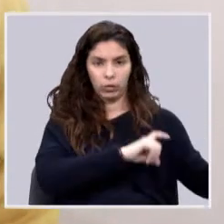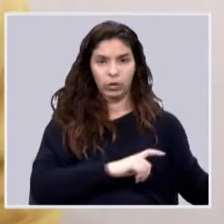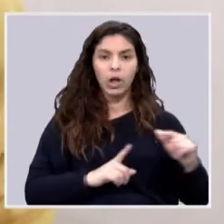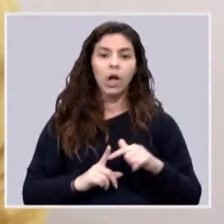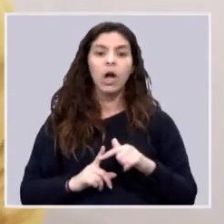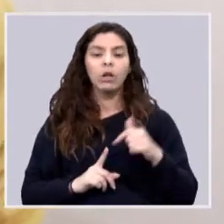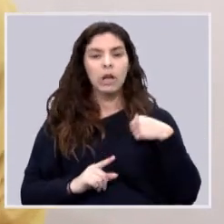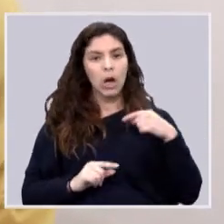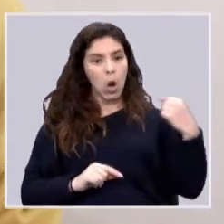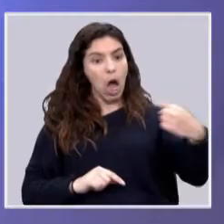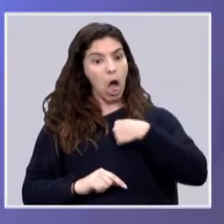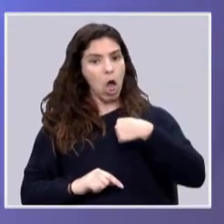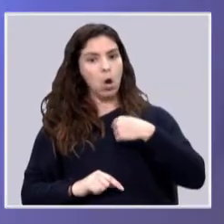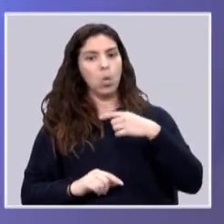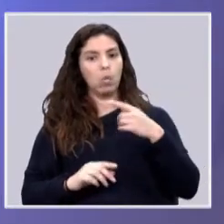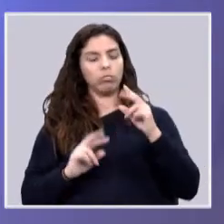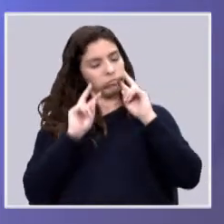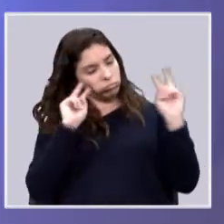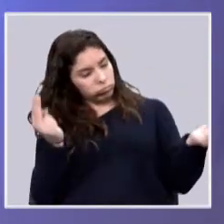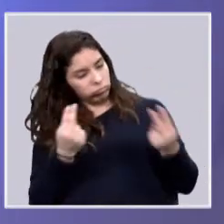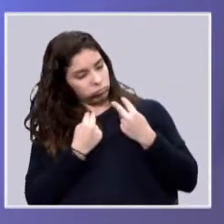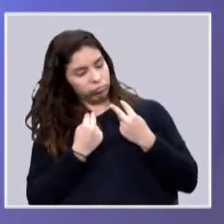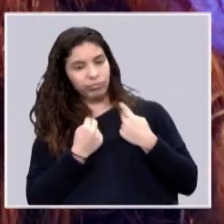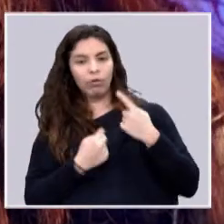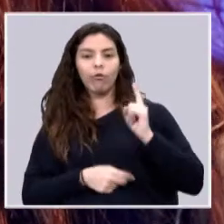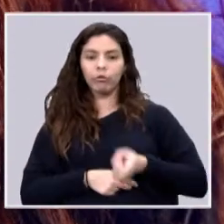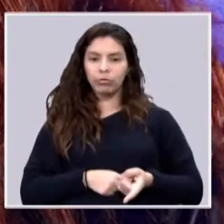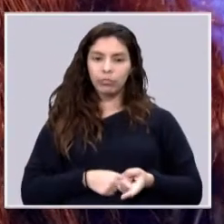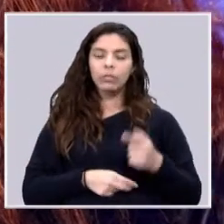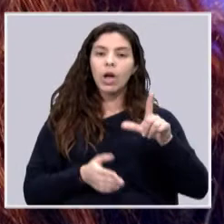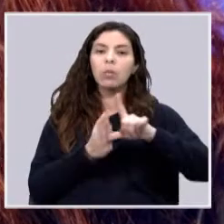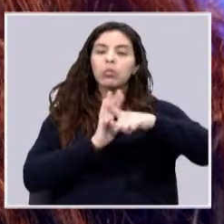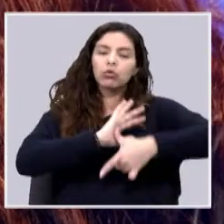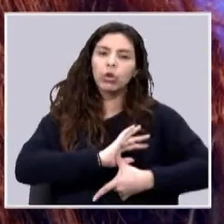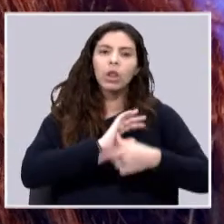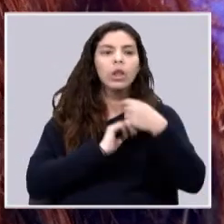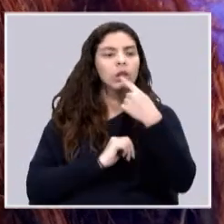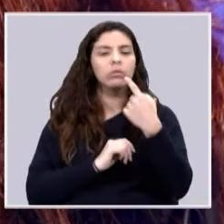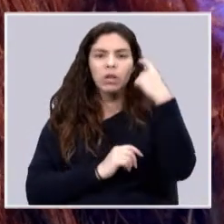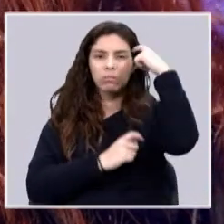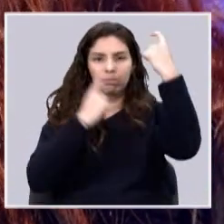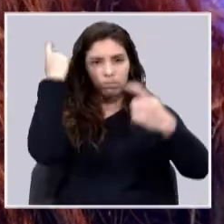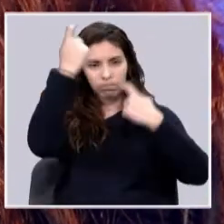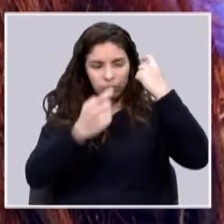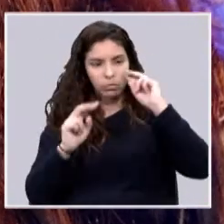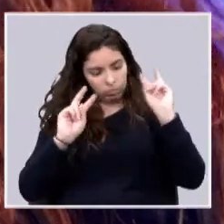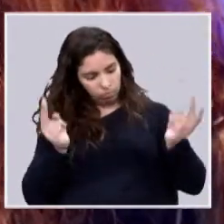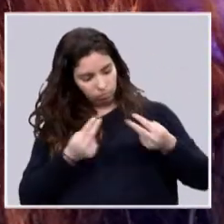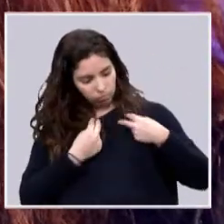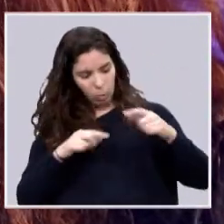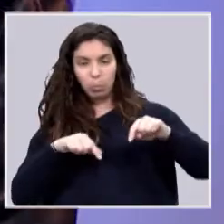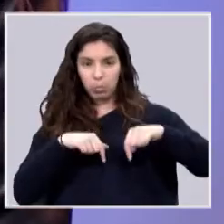andasse à volta da questão do eu, do self, ou seja, como eu me vejo a mim. Este projeto consistia em nós refletirmos sobre